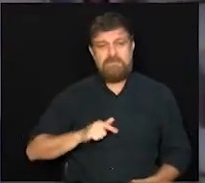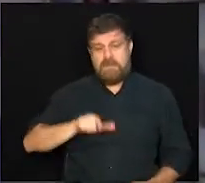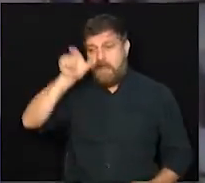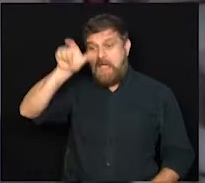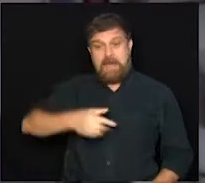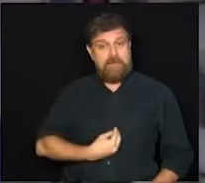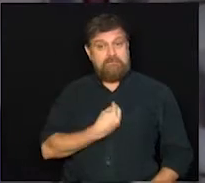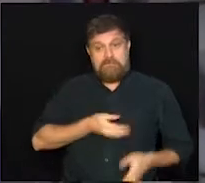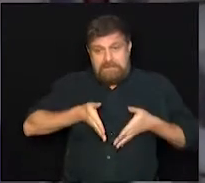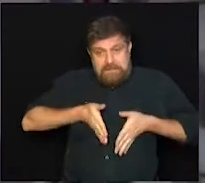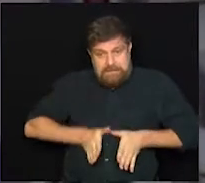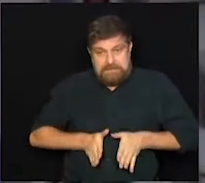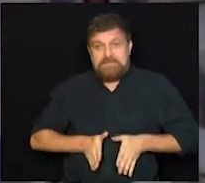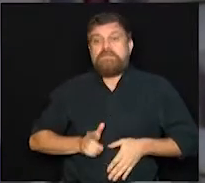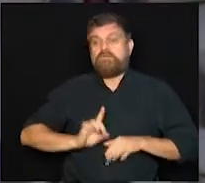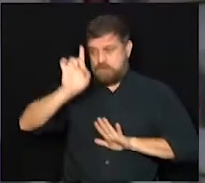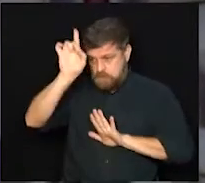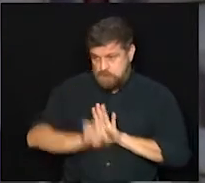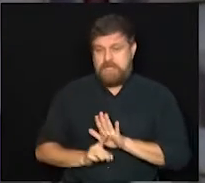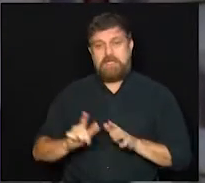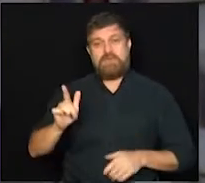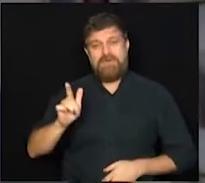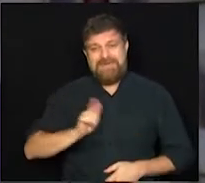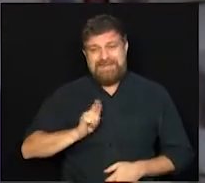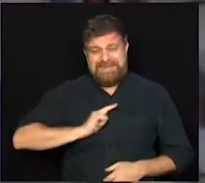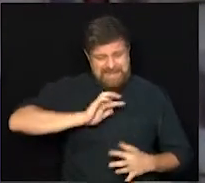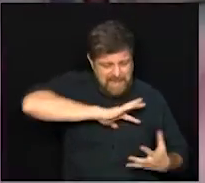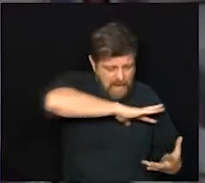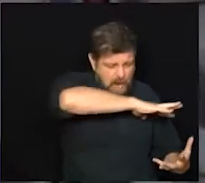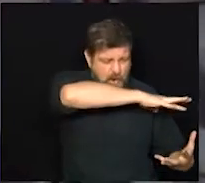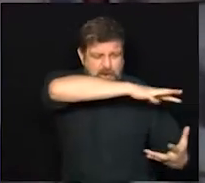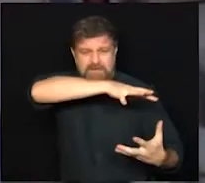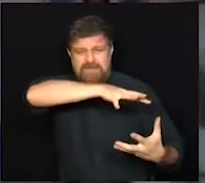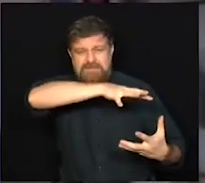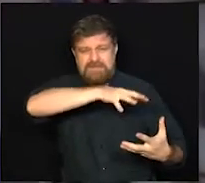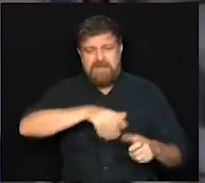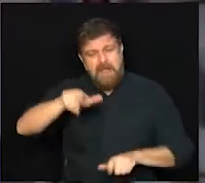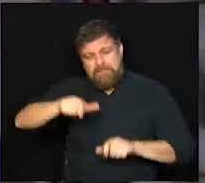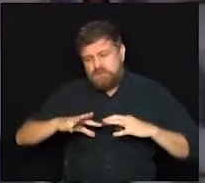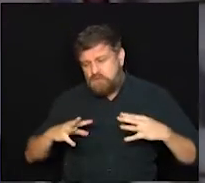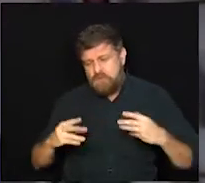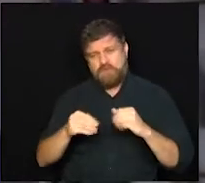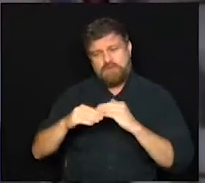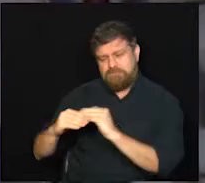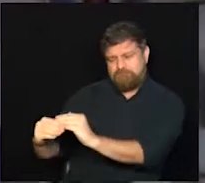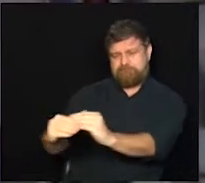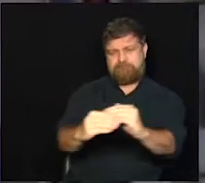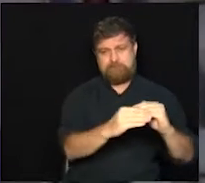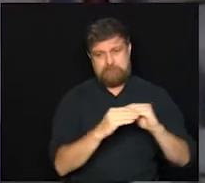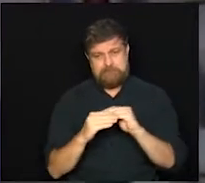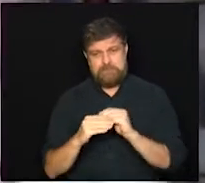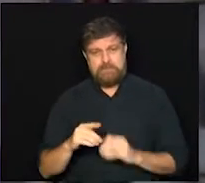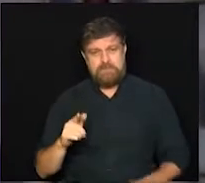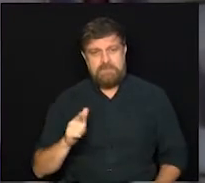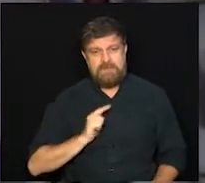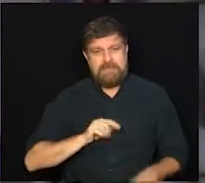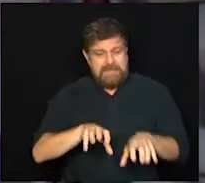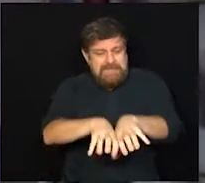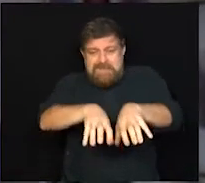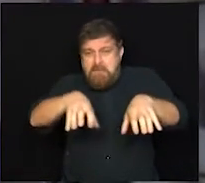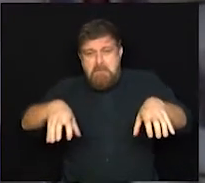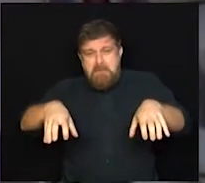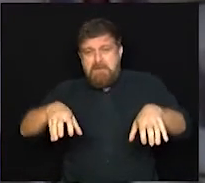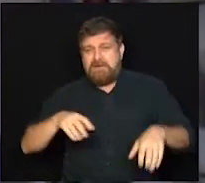existir. Então, os direitos humanos são universais, são para todo mundo. E a